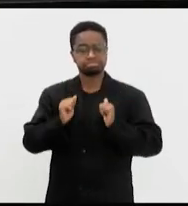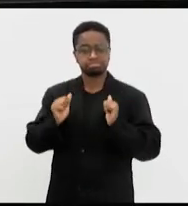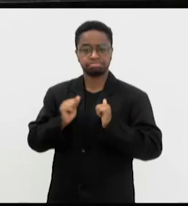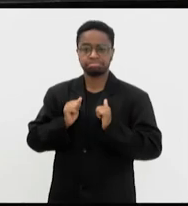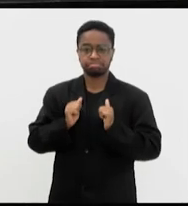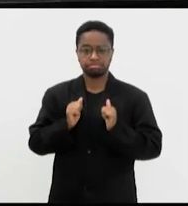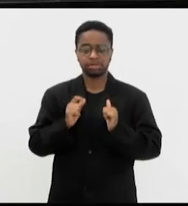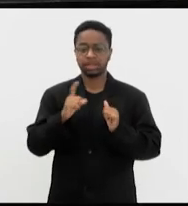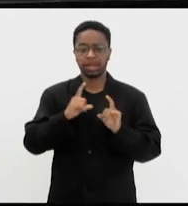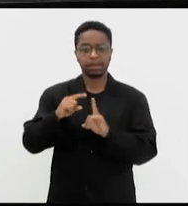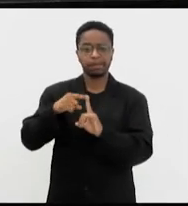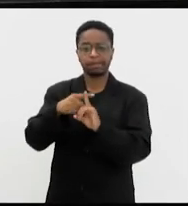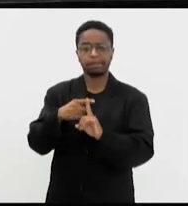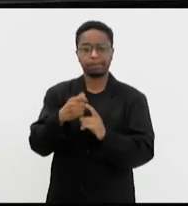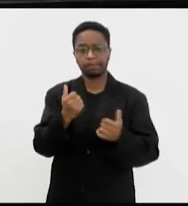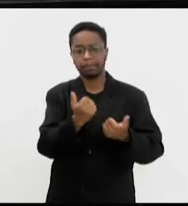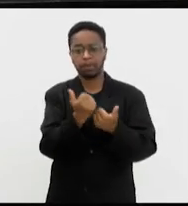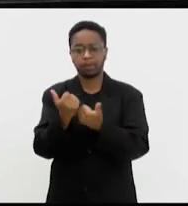de